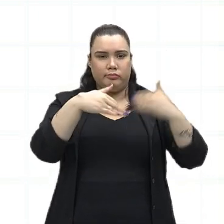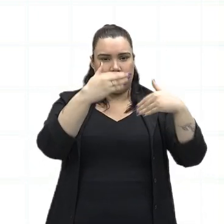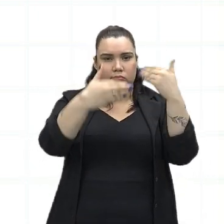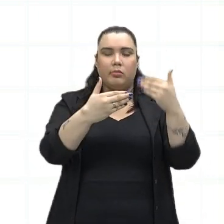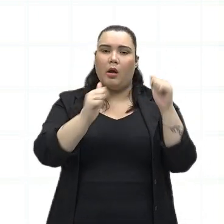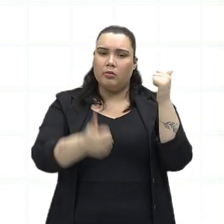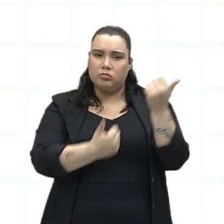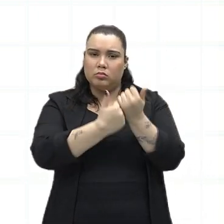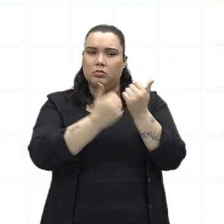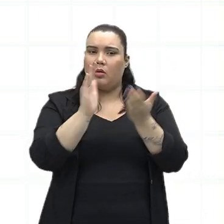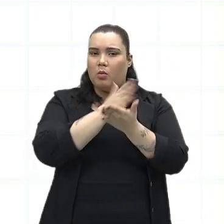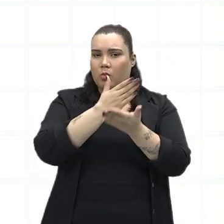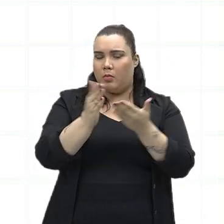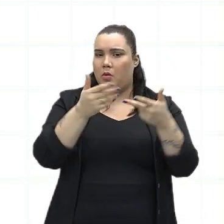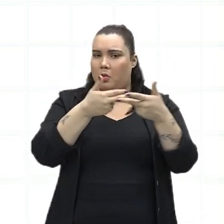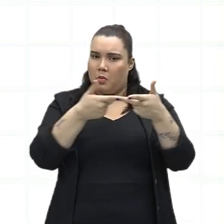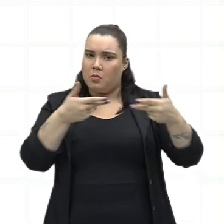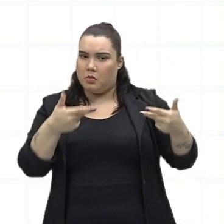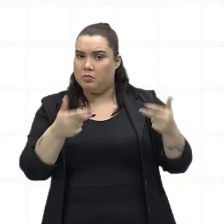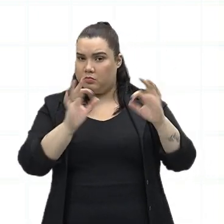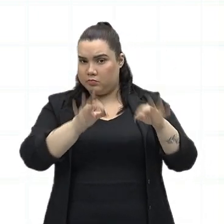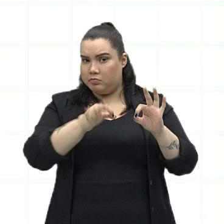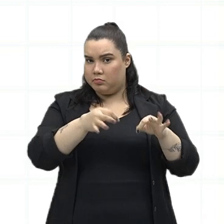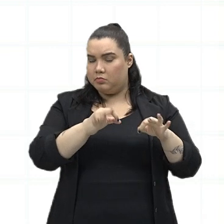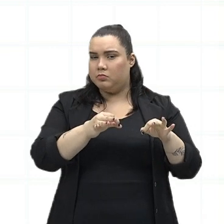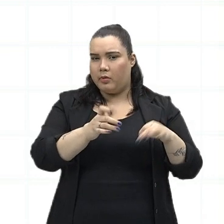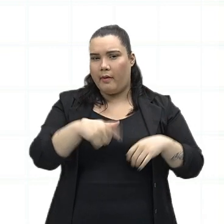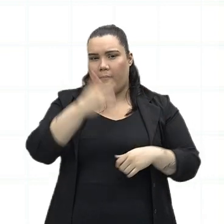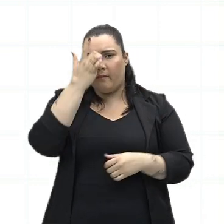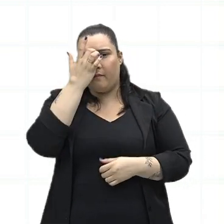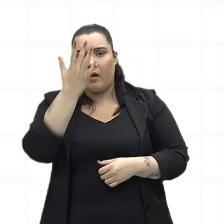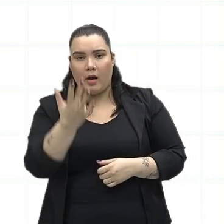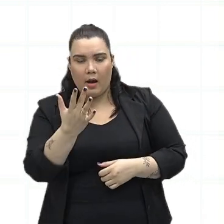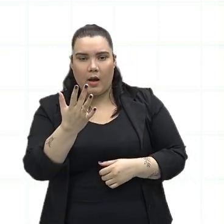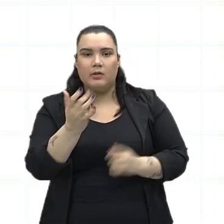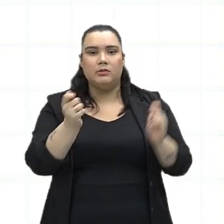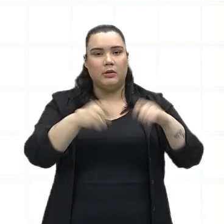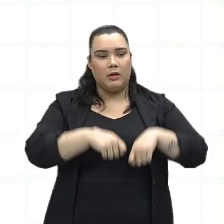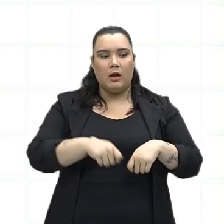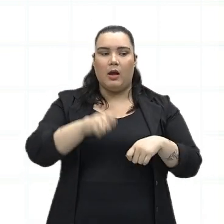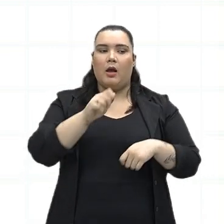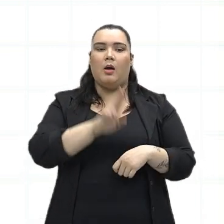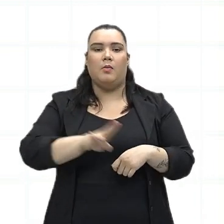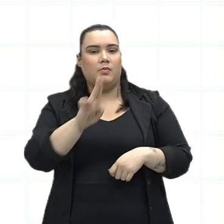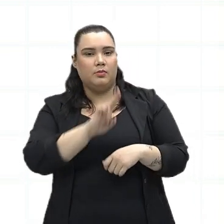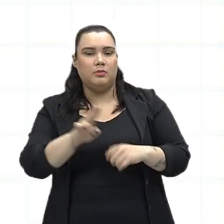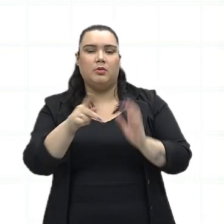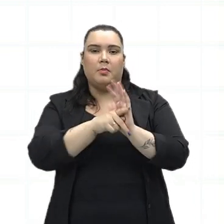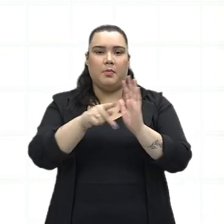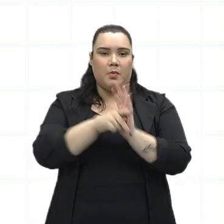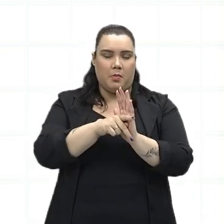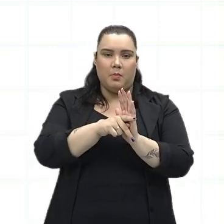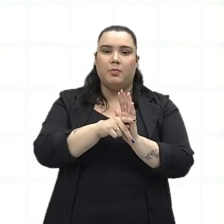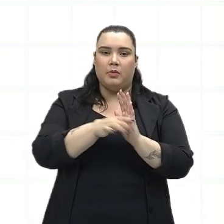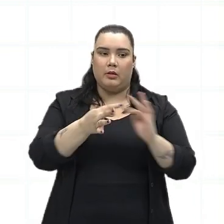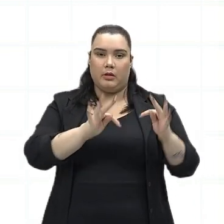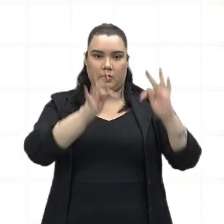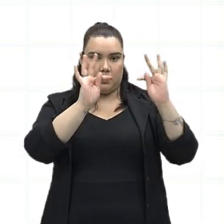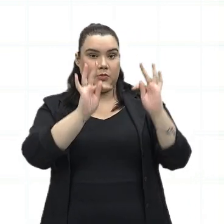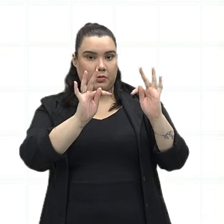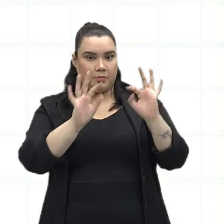né, algumas coisas que seria mais fácil para, né, a inteligência artificial